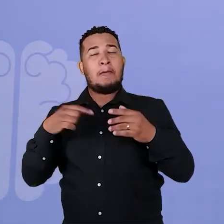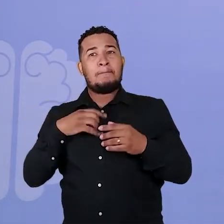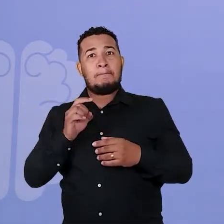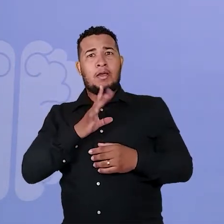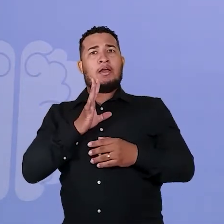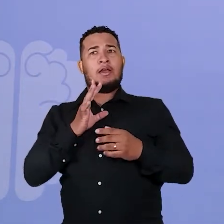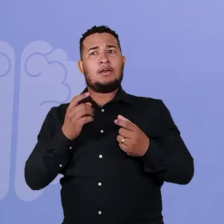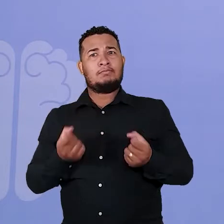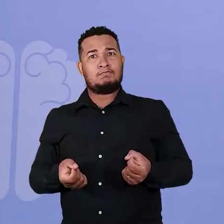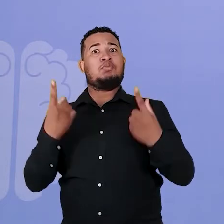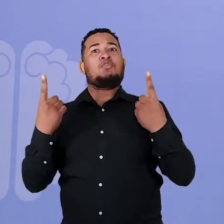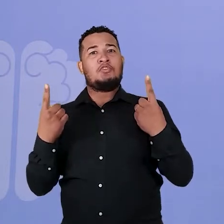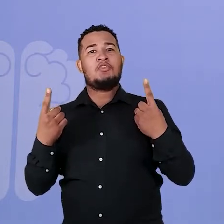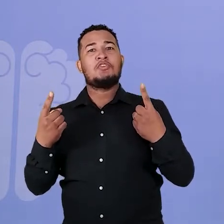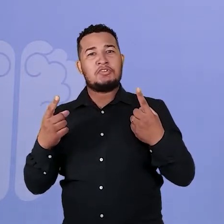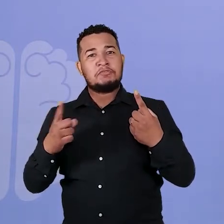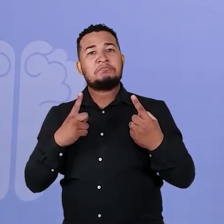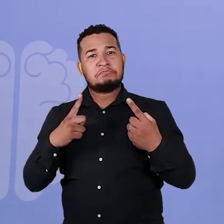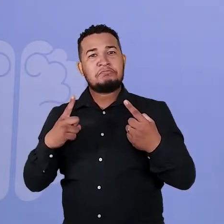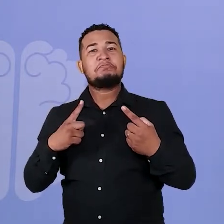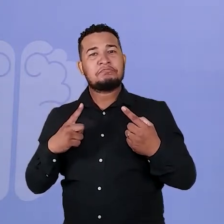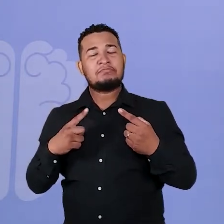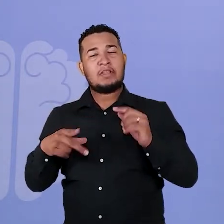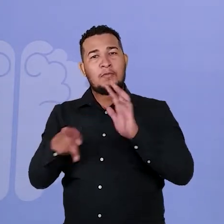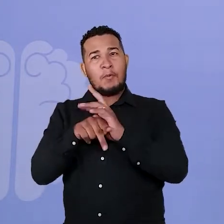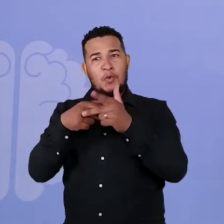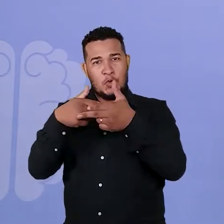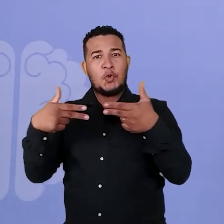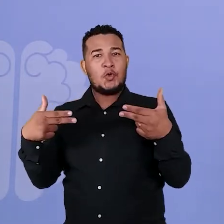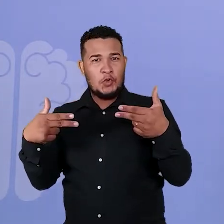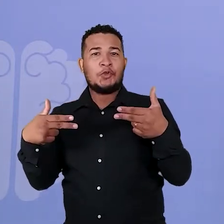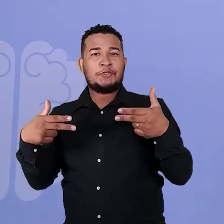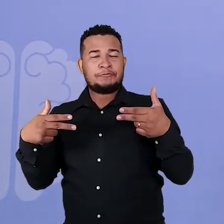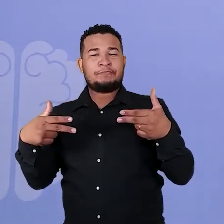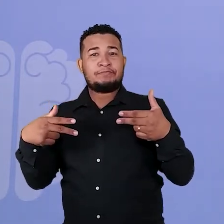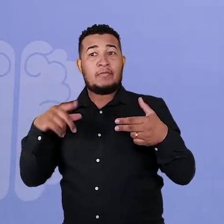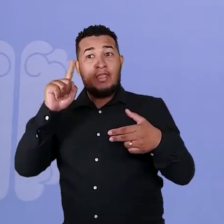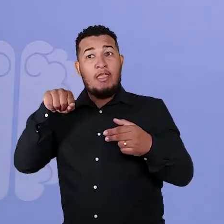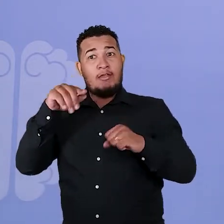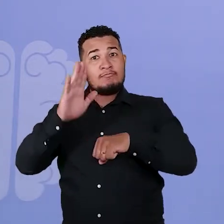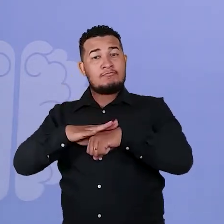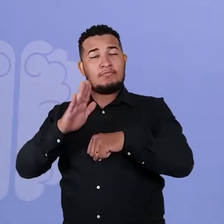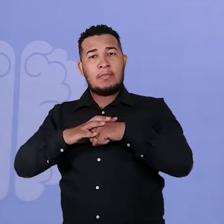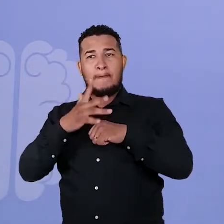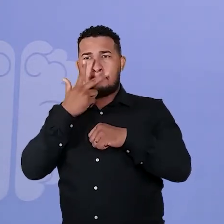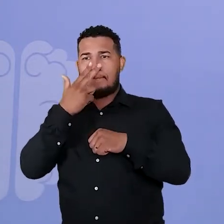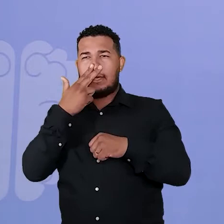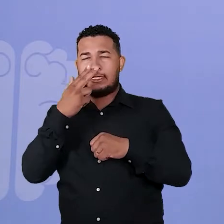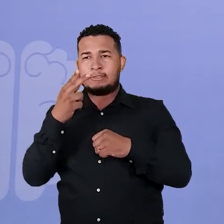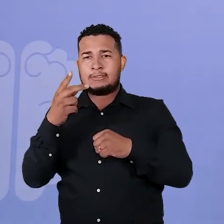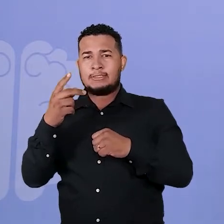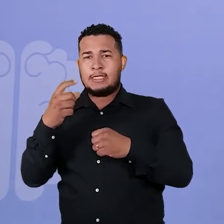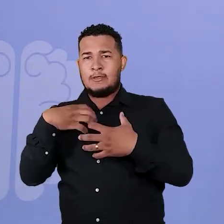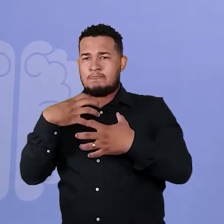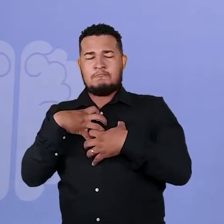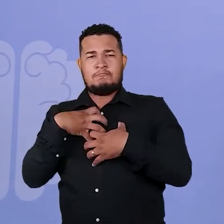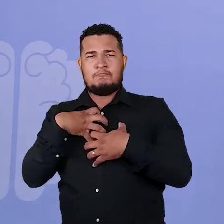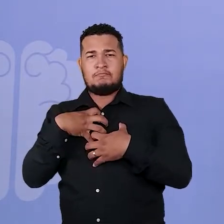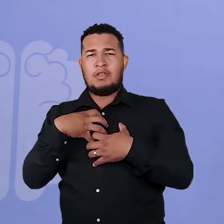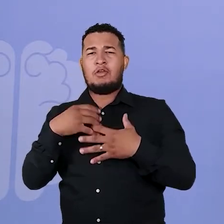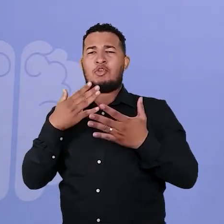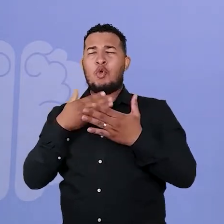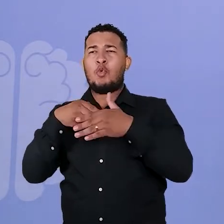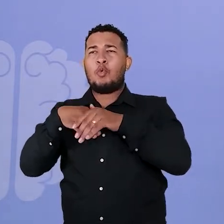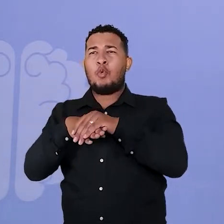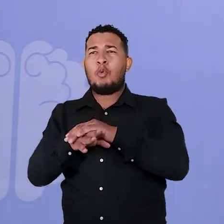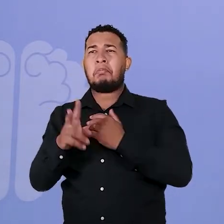espanto, esse terror, esse susto que as coisas causam na gente, é isso que tira a gente do